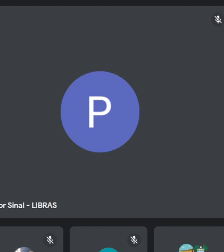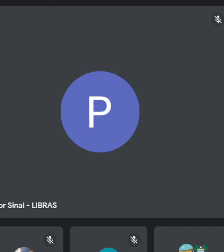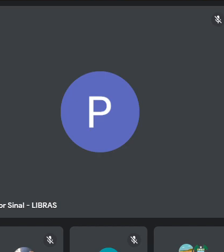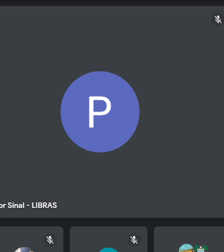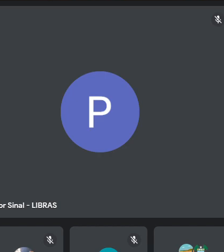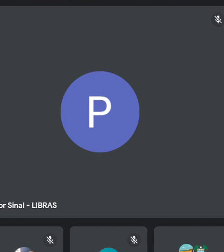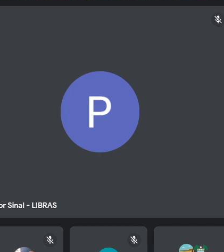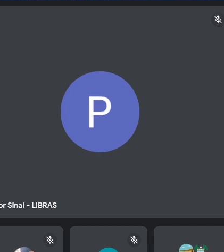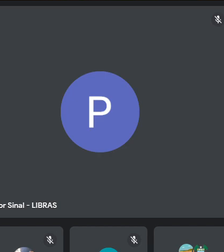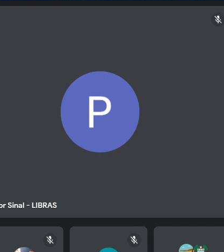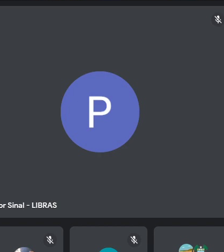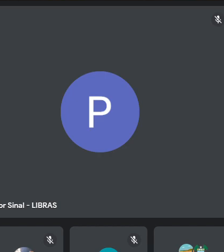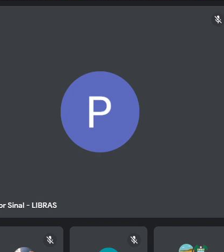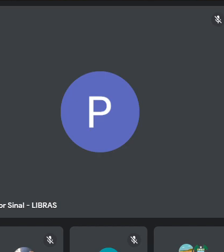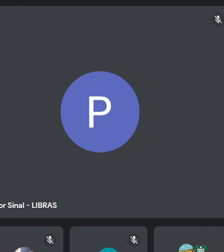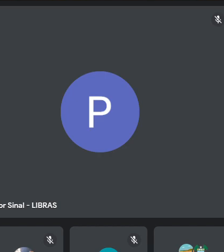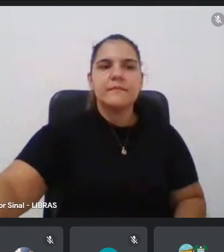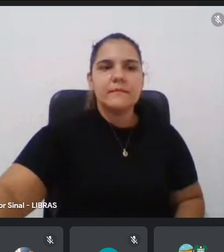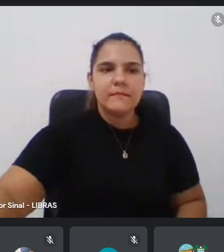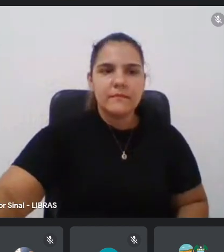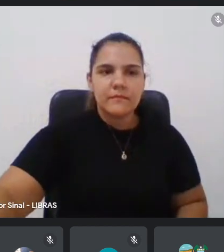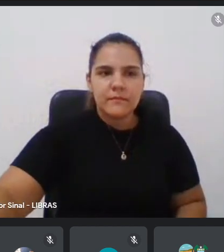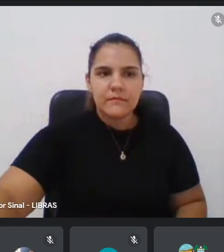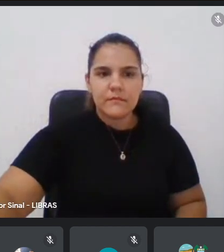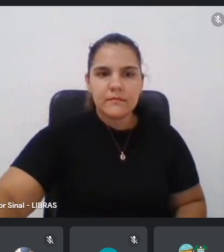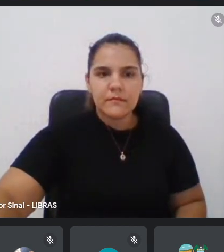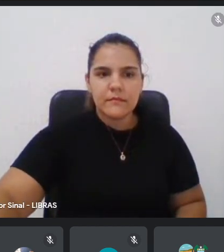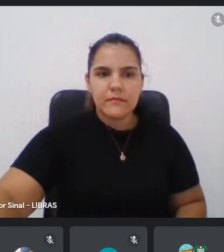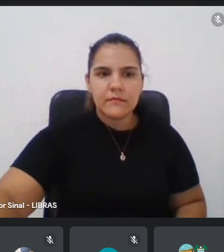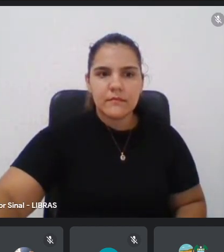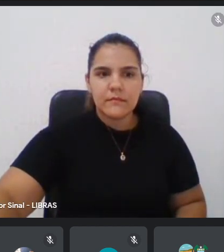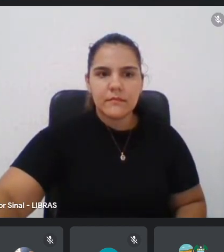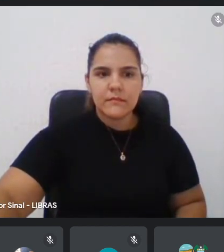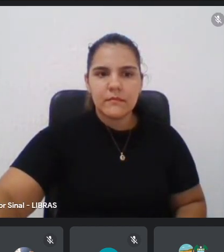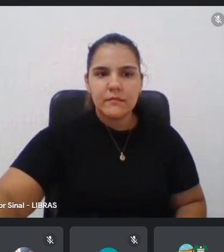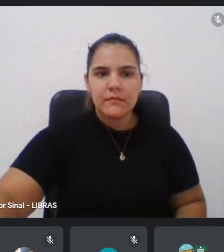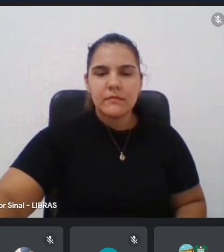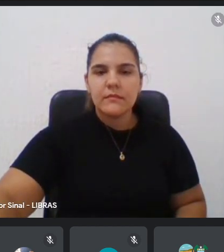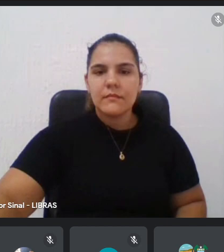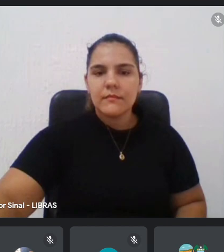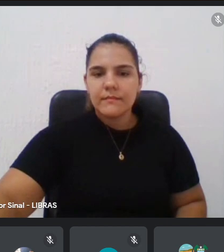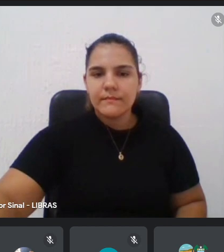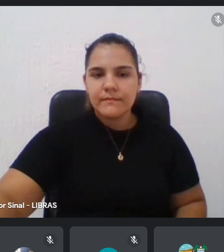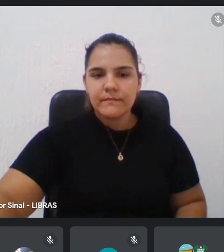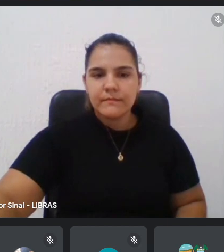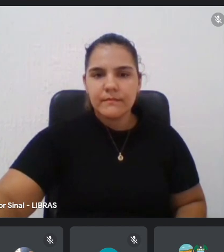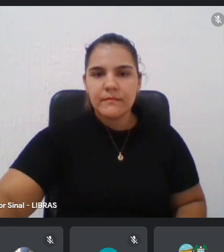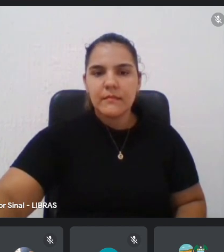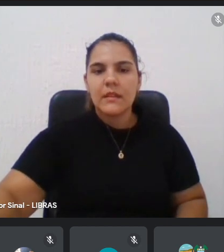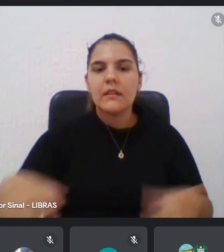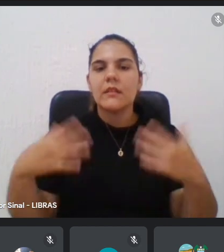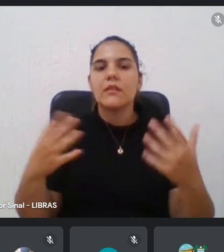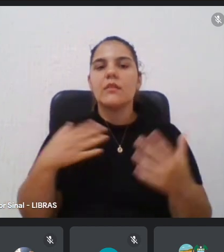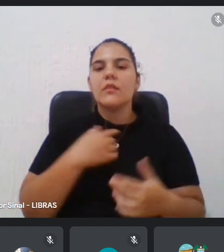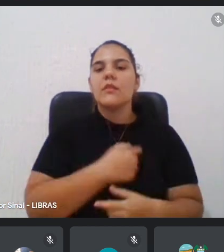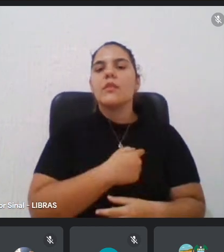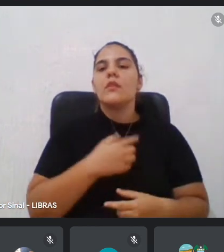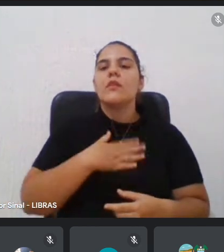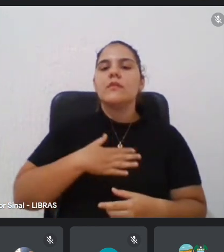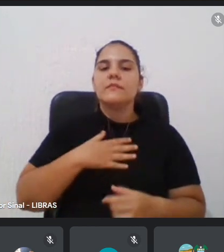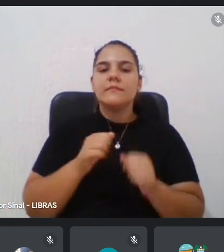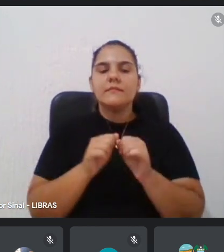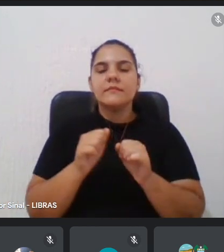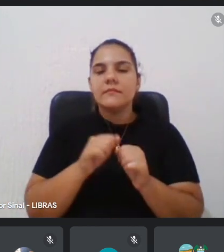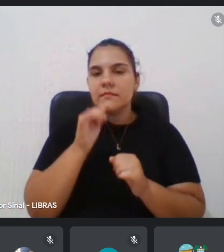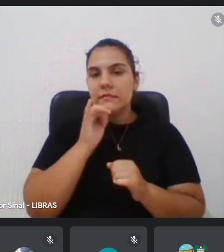experiência no audiovisual e quer se qualificar. Então, a gente gostaria de fazer, por exemplo, uma edital de formação